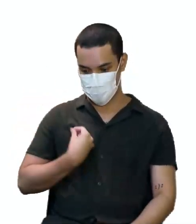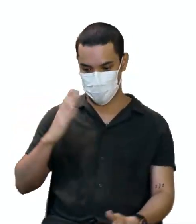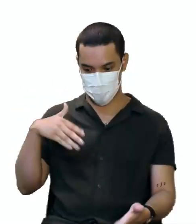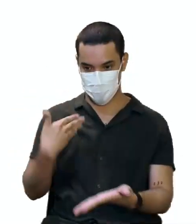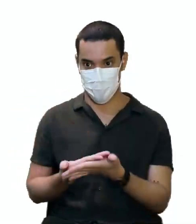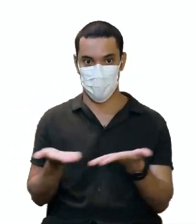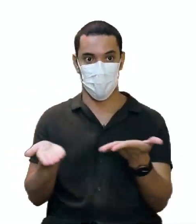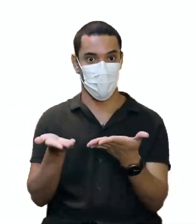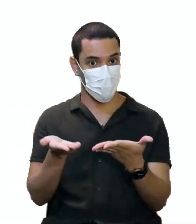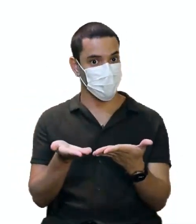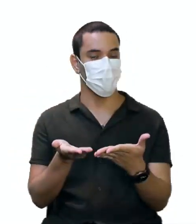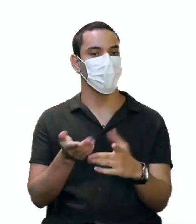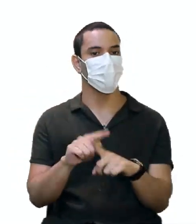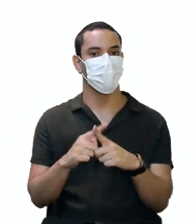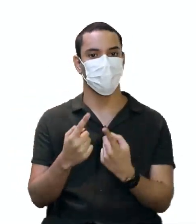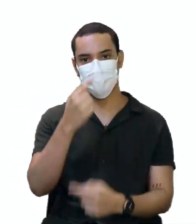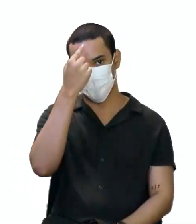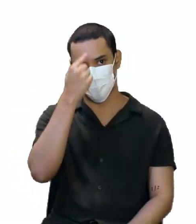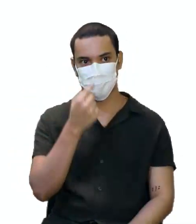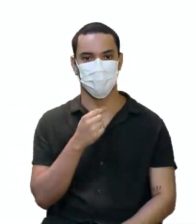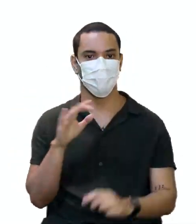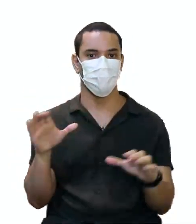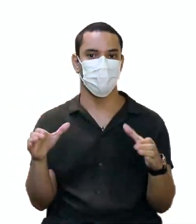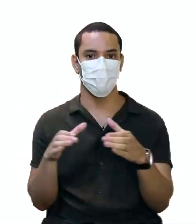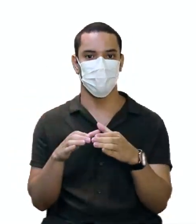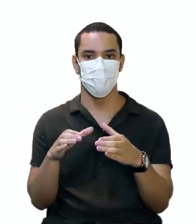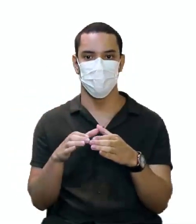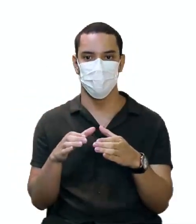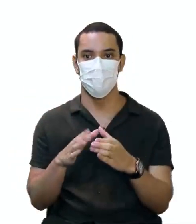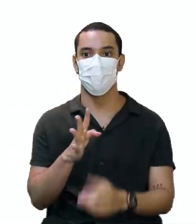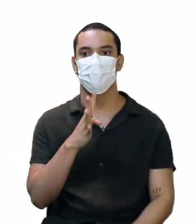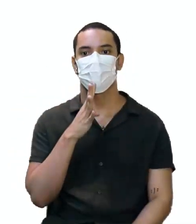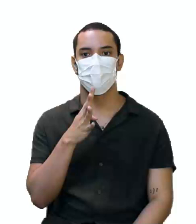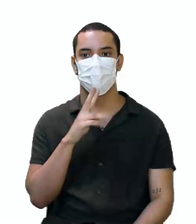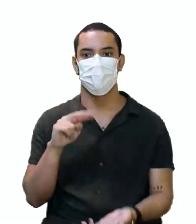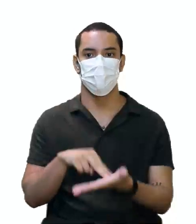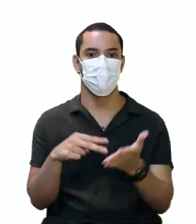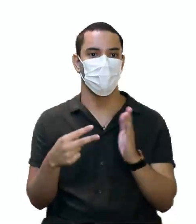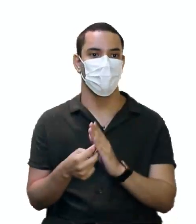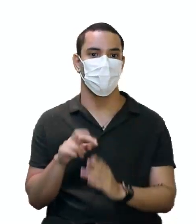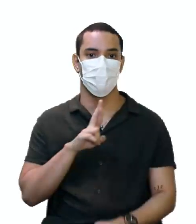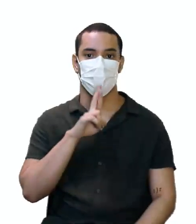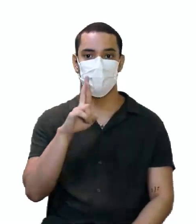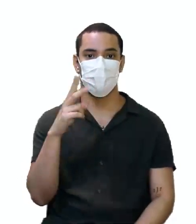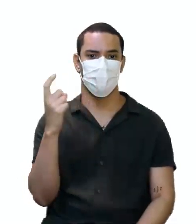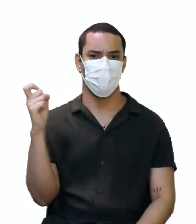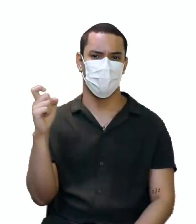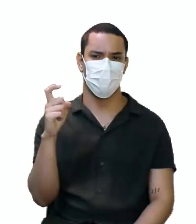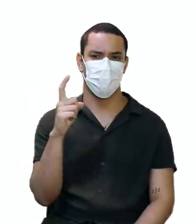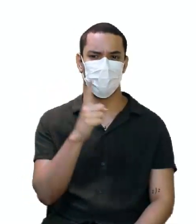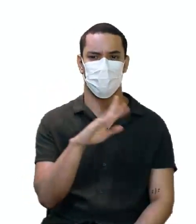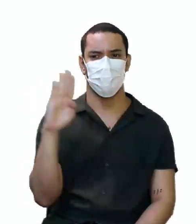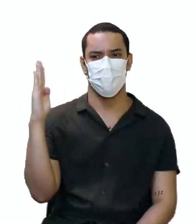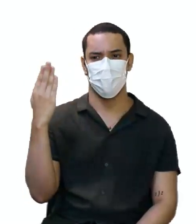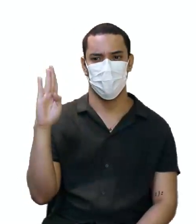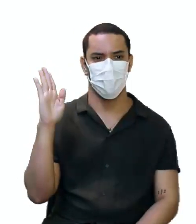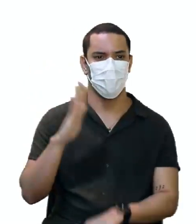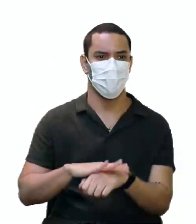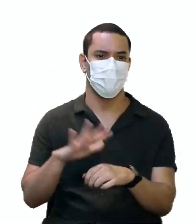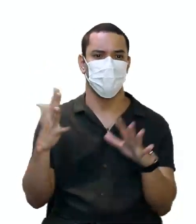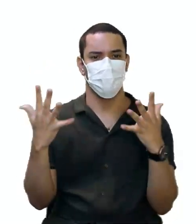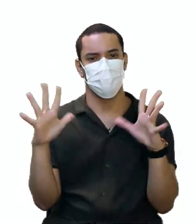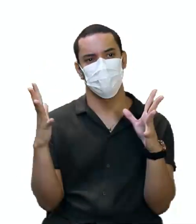atual. A espécie humana, como conhecemos, foi resultado de uma longa evolução física e biológica que já